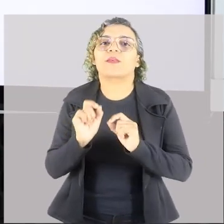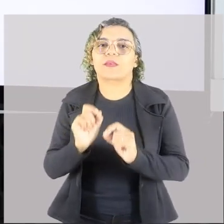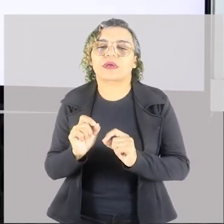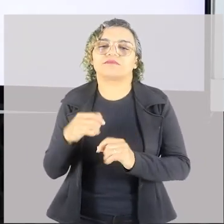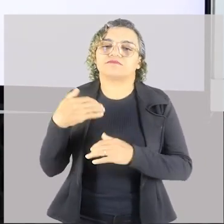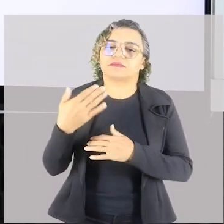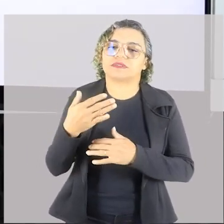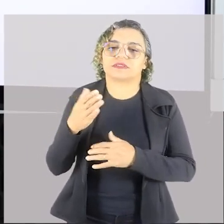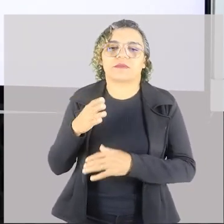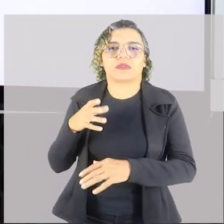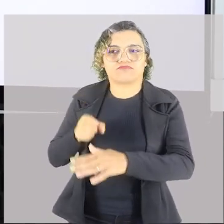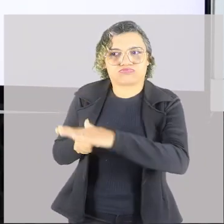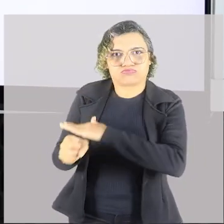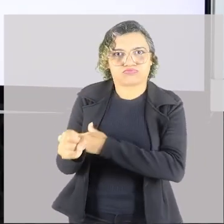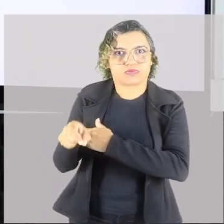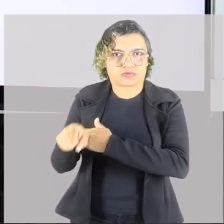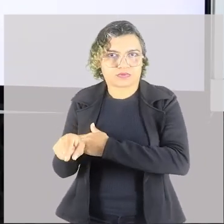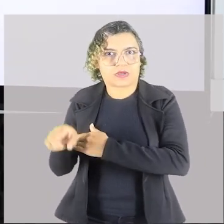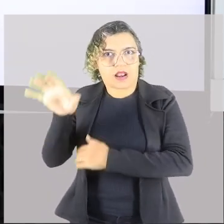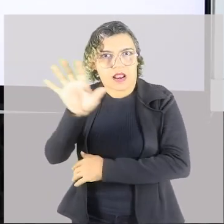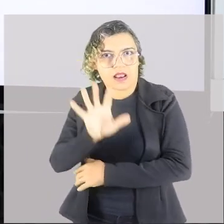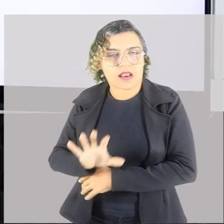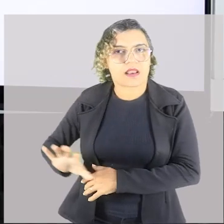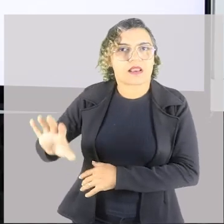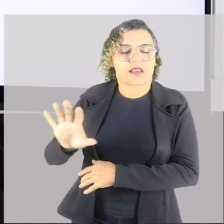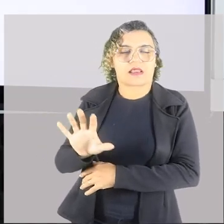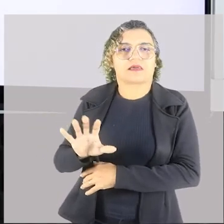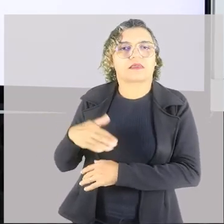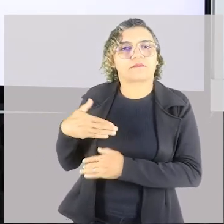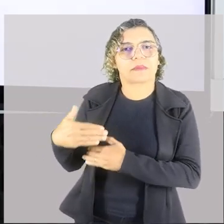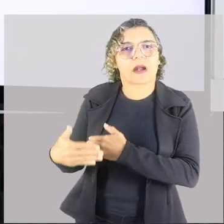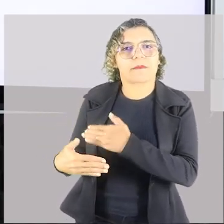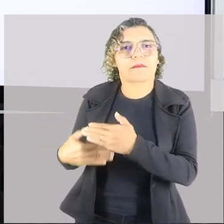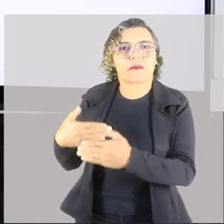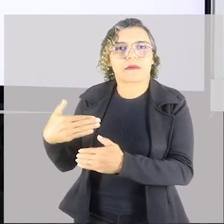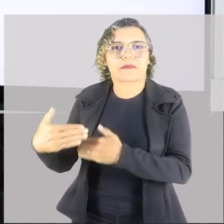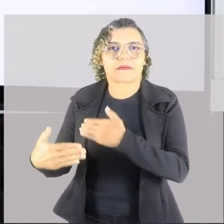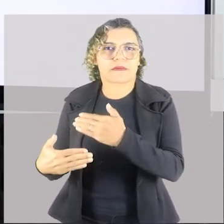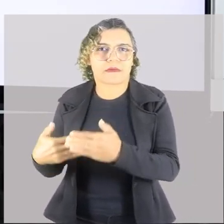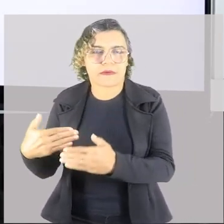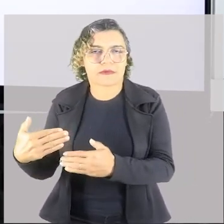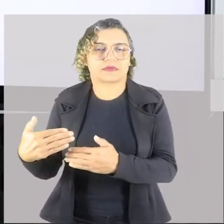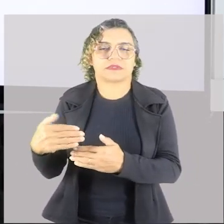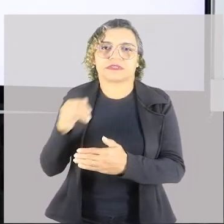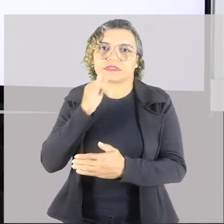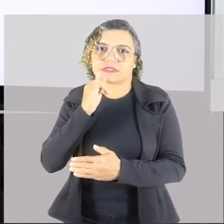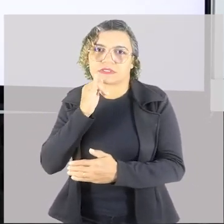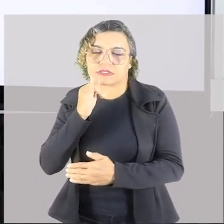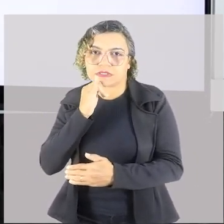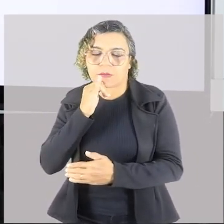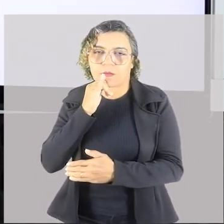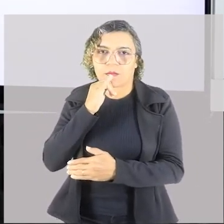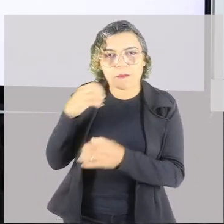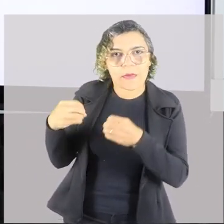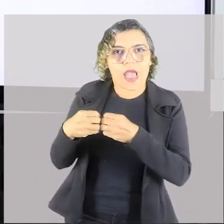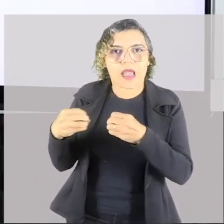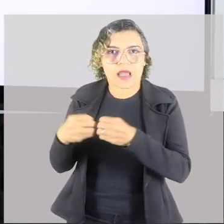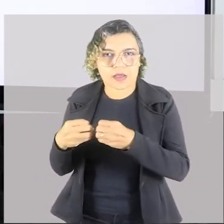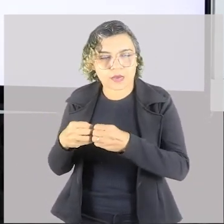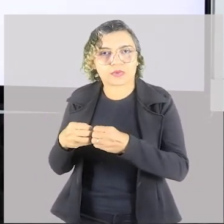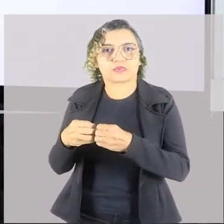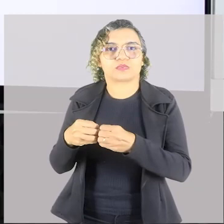a colonizar o nosso território. E nesse processo de aproximação com os povos originários, com